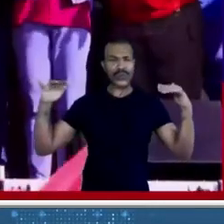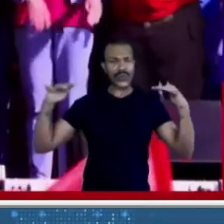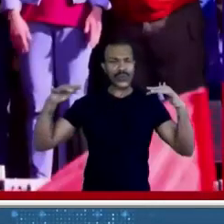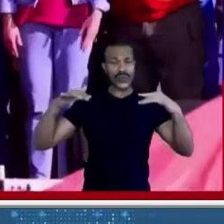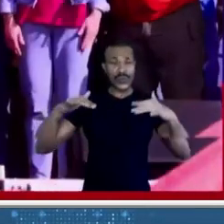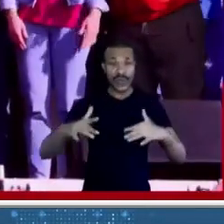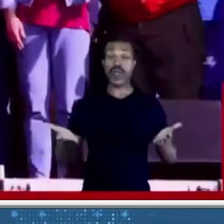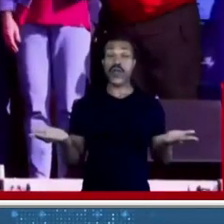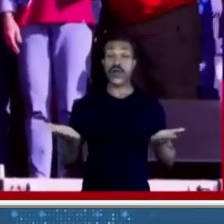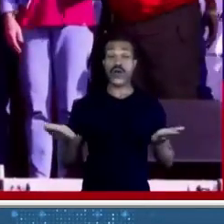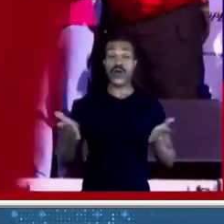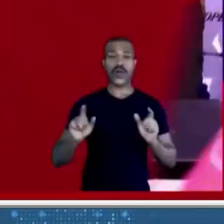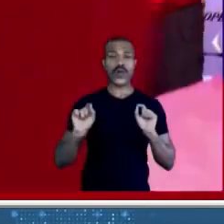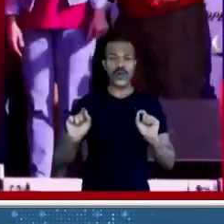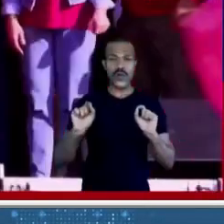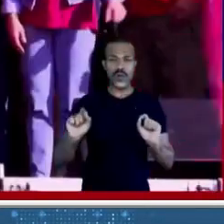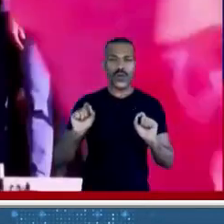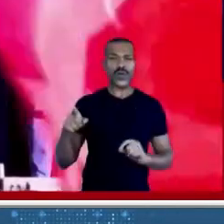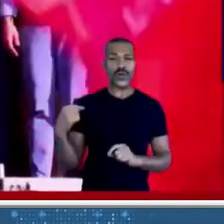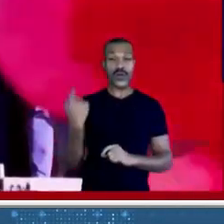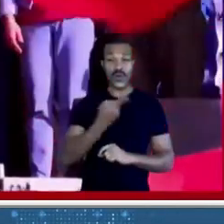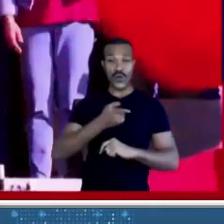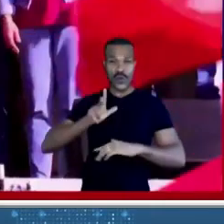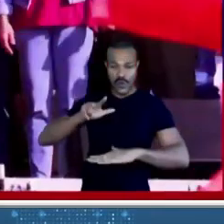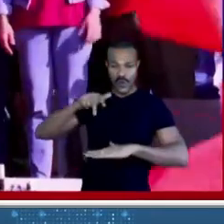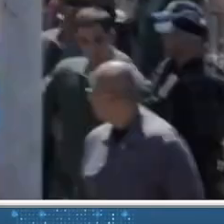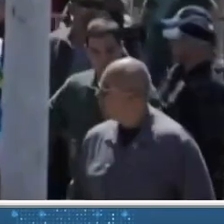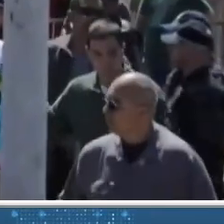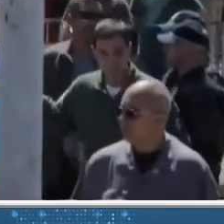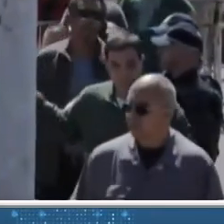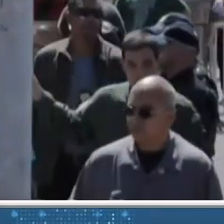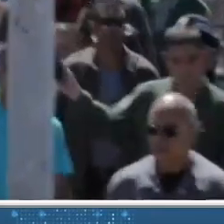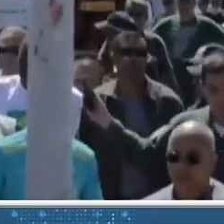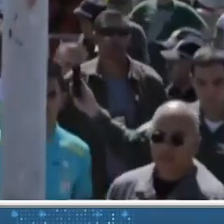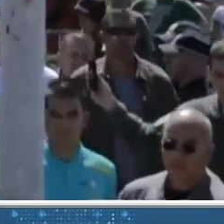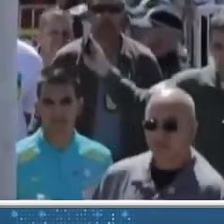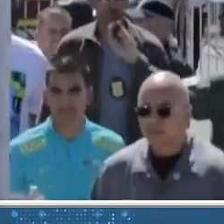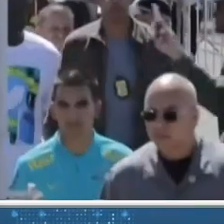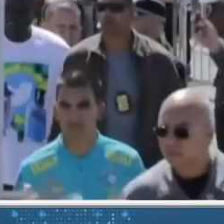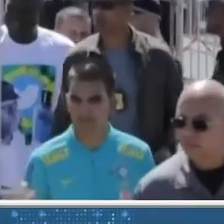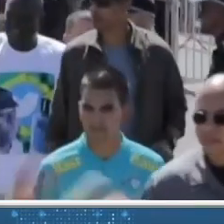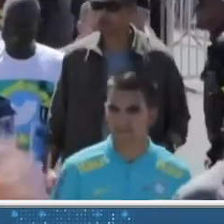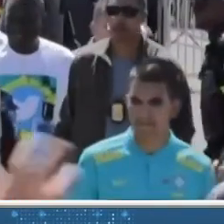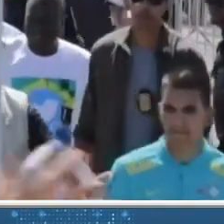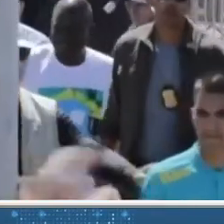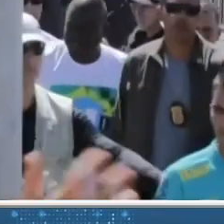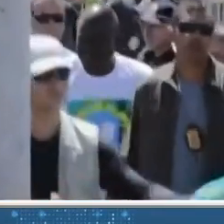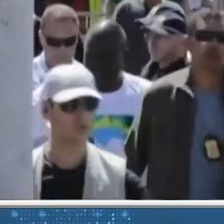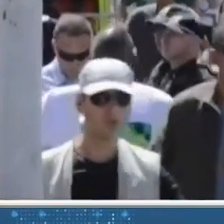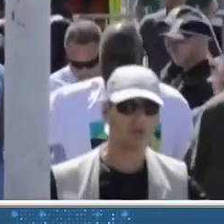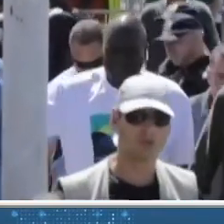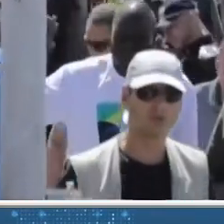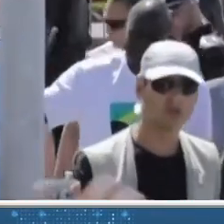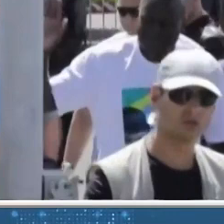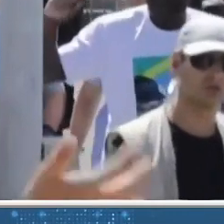que fez isso e o outro fala que vai desconstruir o que foi feito. Então, tem uma polarização também no discurso, nas propostas.